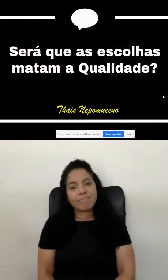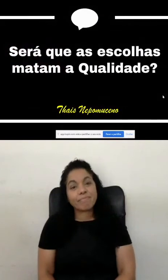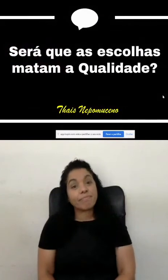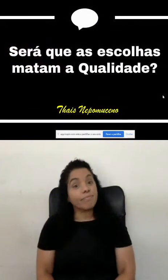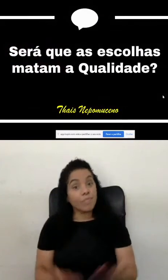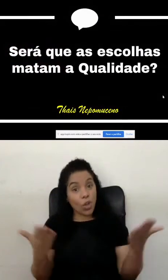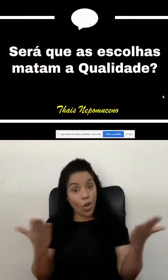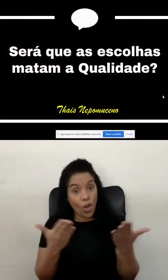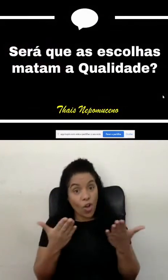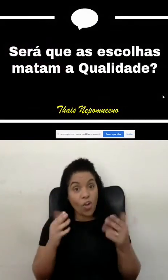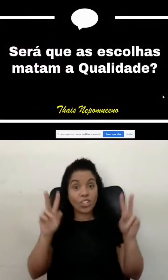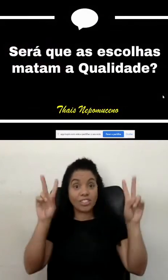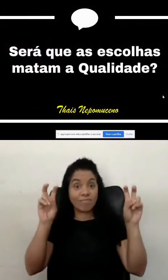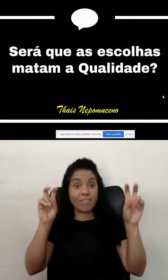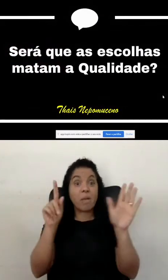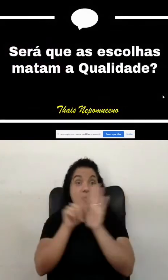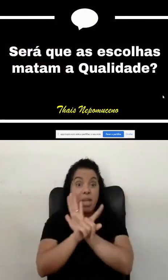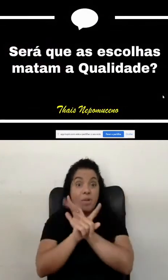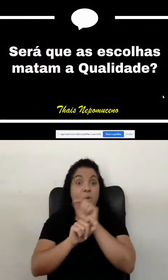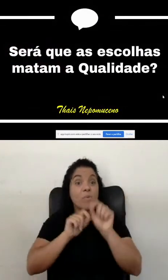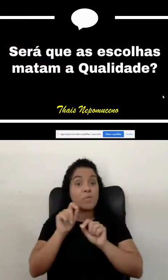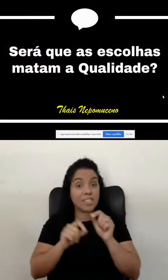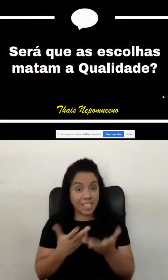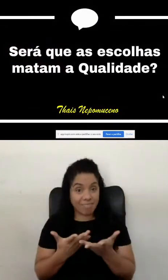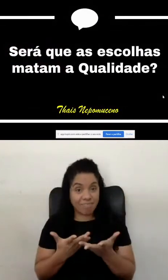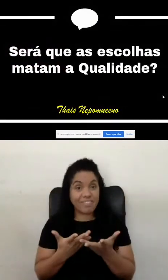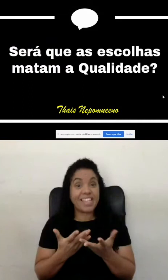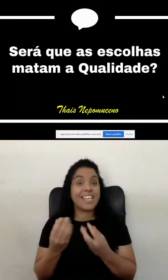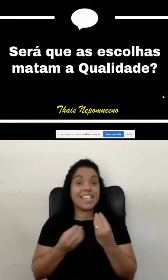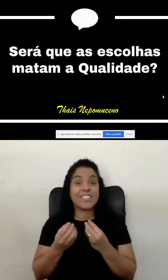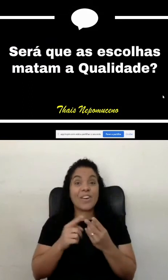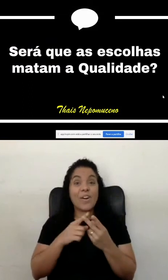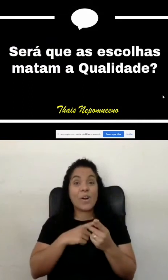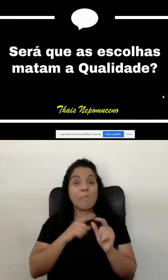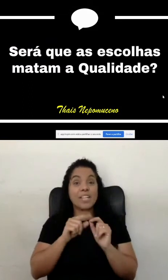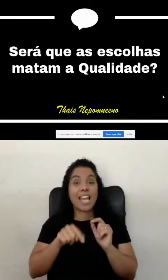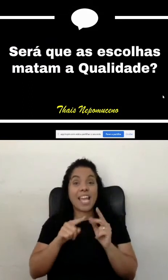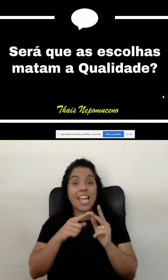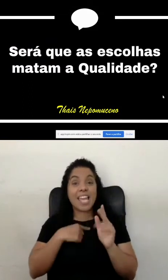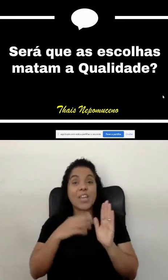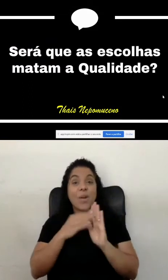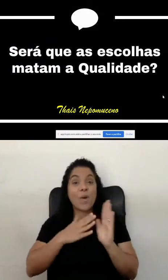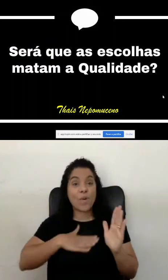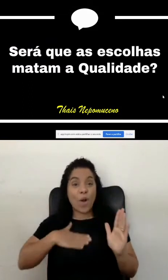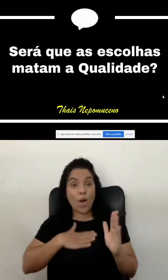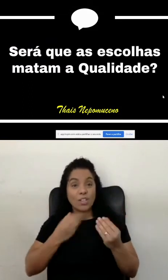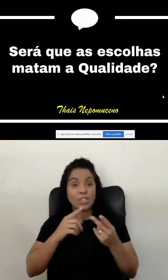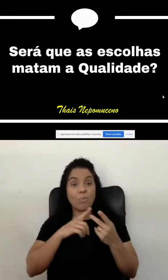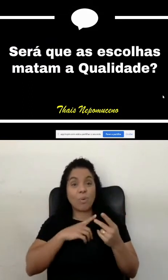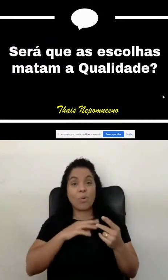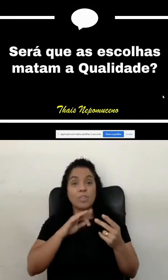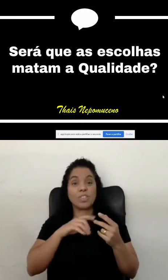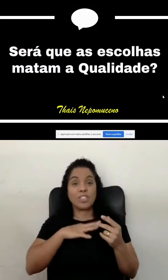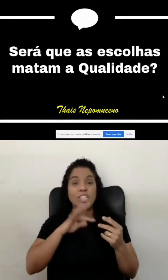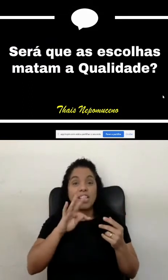Hoje eu trouxe para vocês aqui uma pergunta, inspirada em um TED muito bacana, e que eu gosto muito de